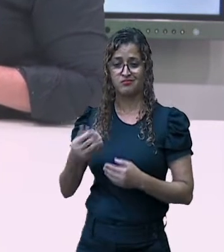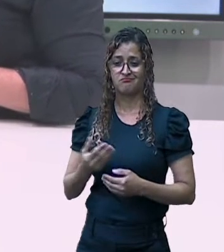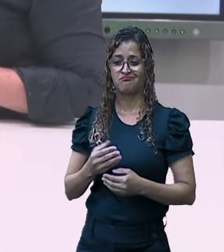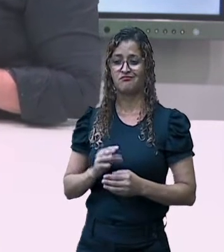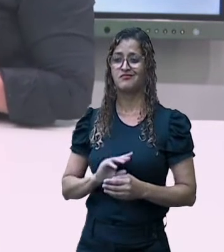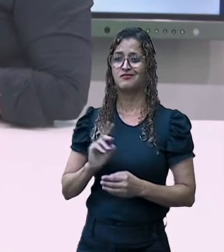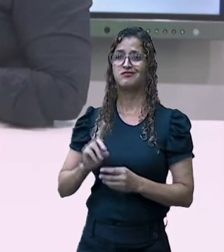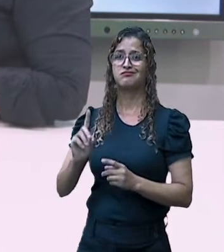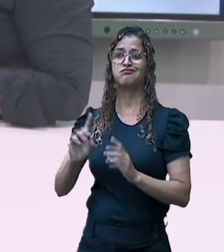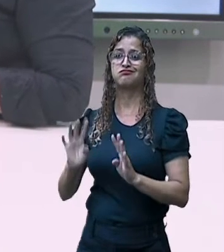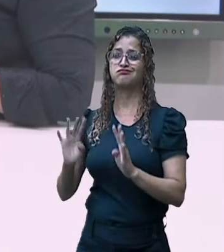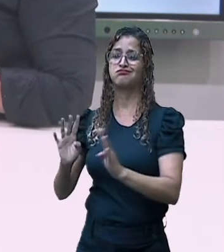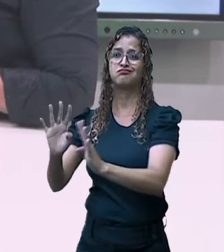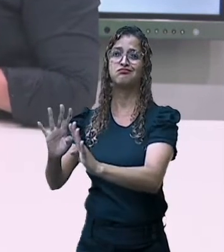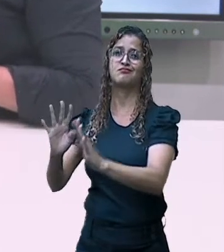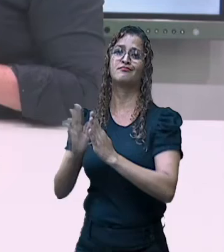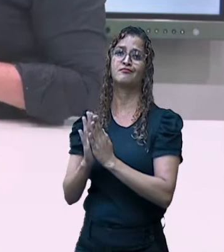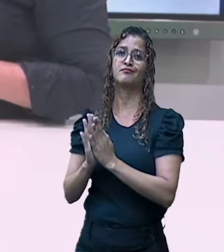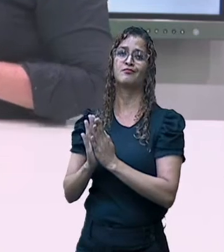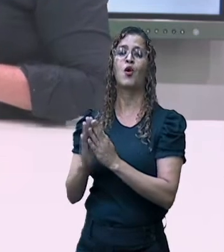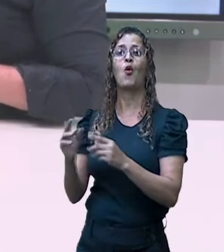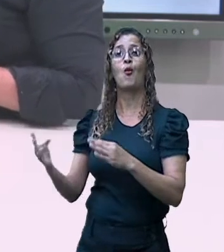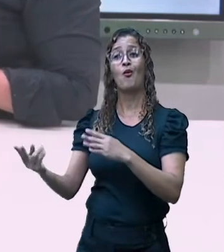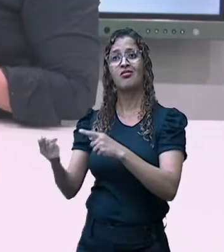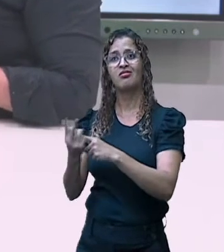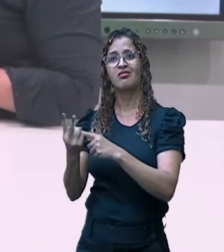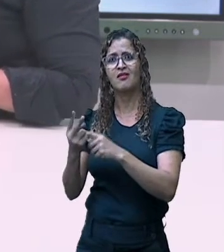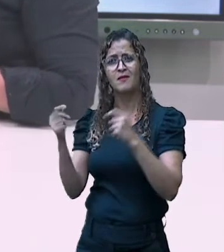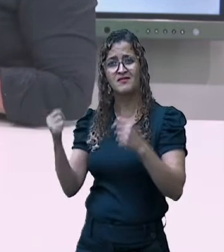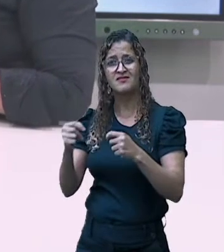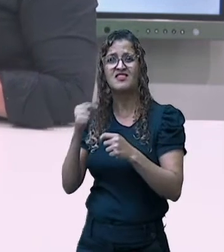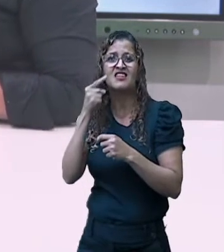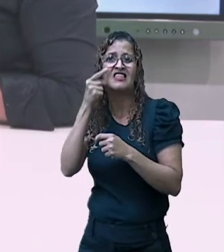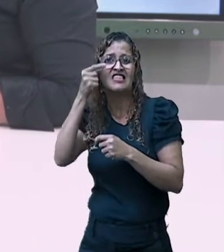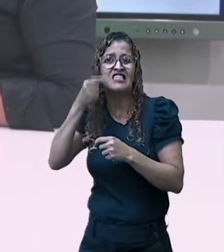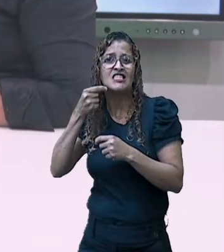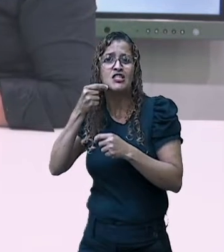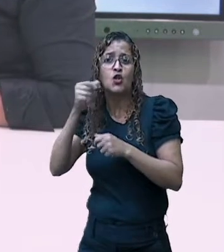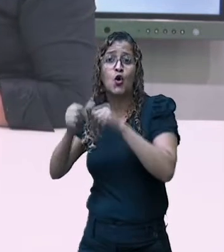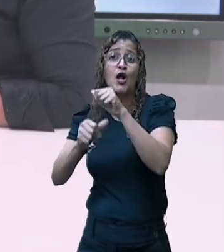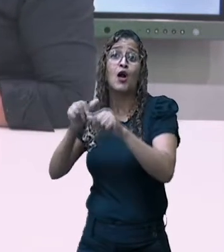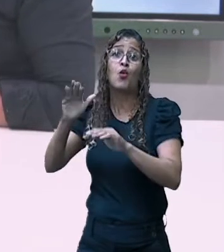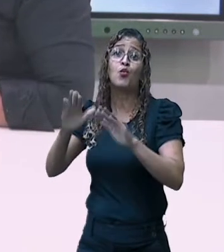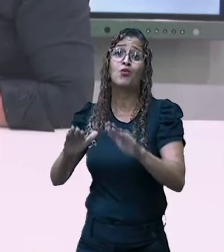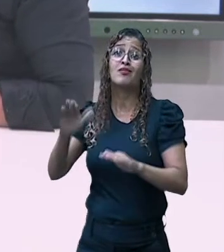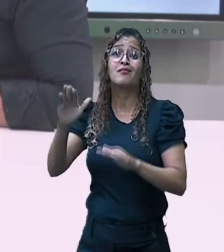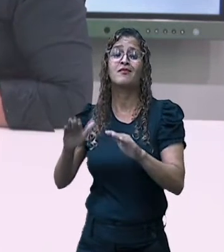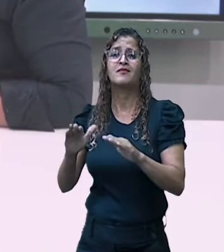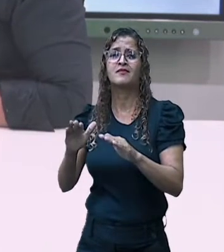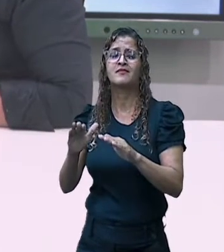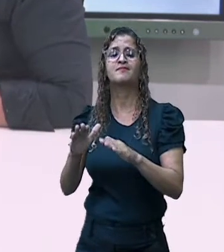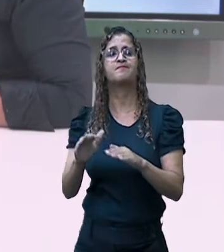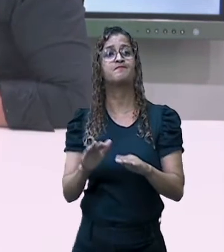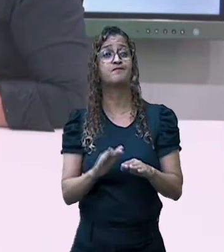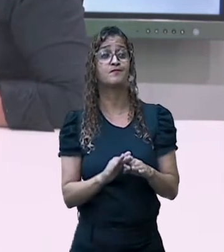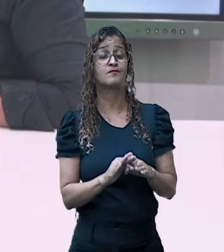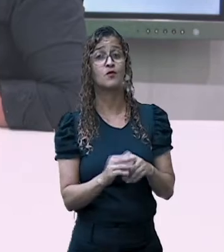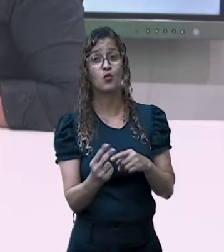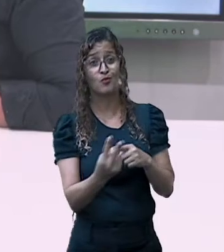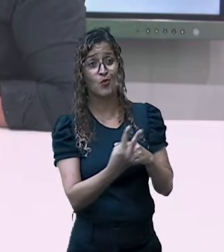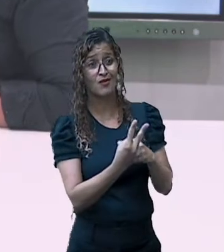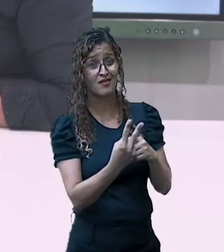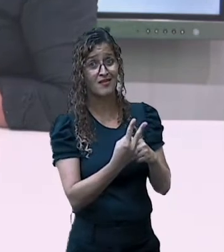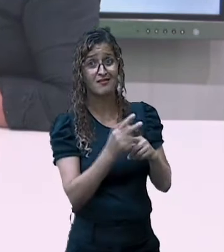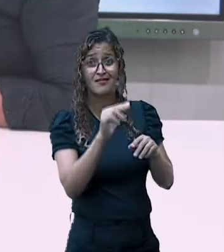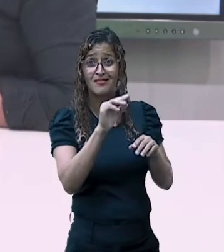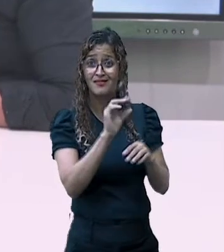o cuidado que tem que ser feito, se aquele dente vai ter ou não uma troca, não é isso? E o cuidado é muito específico.